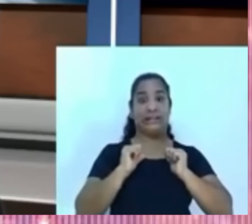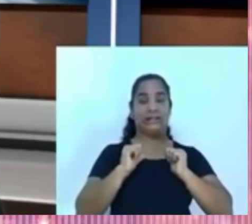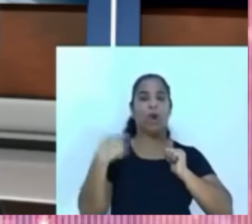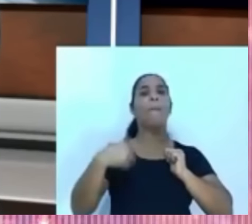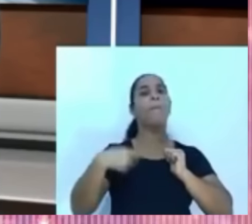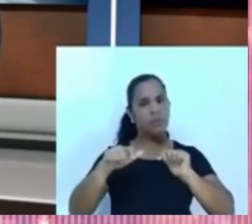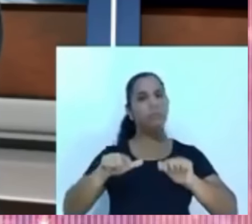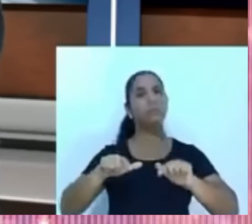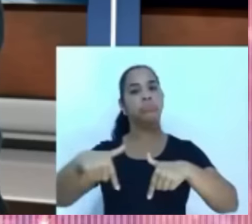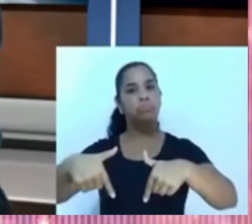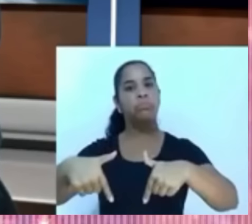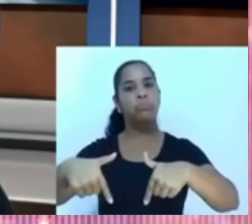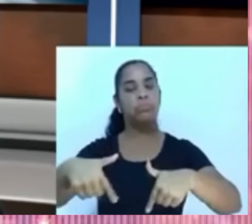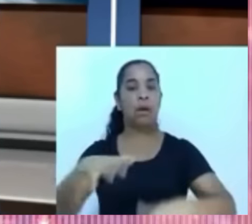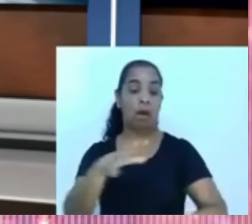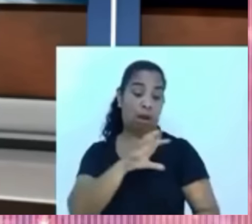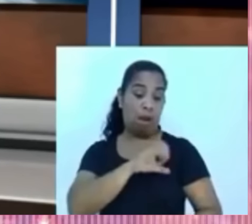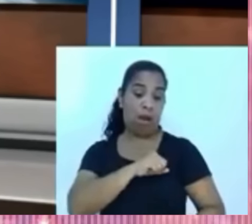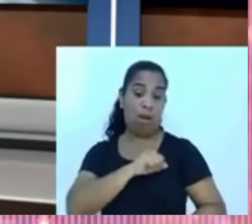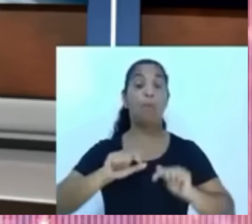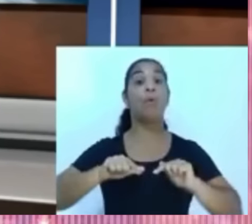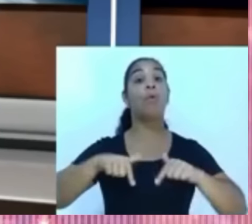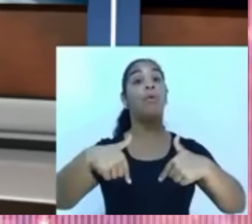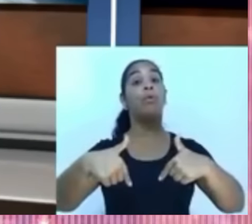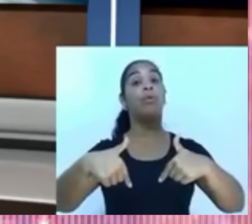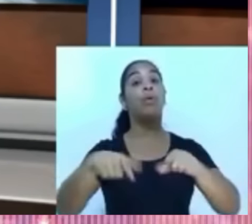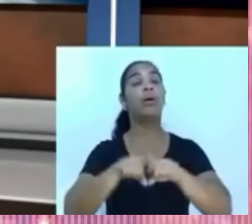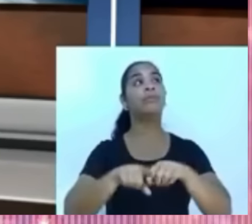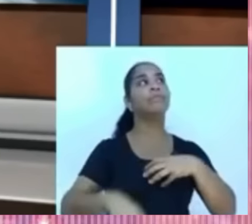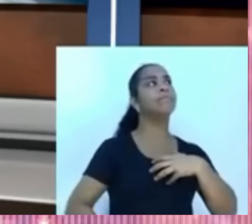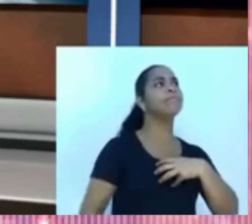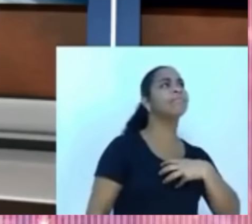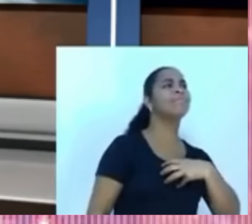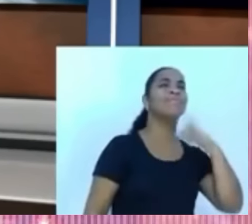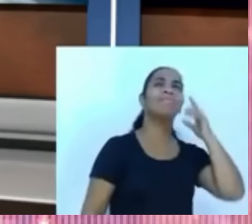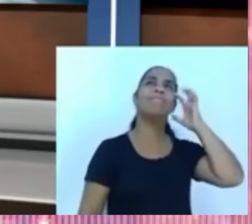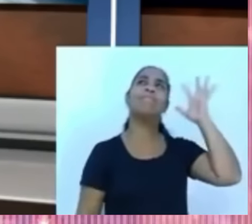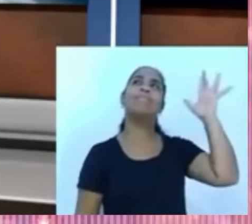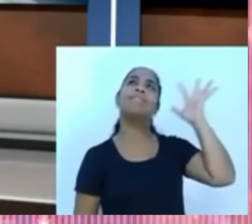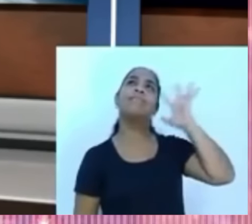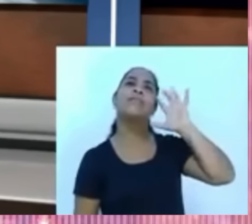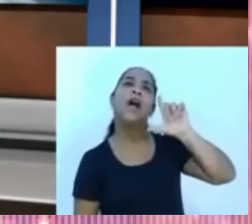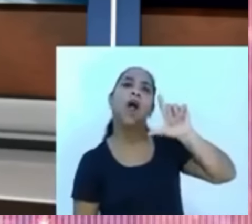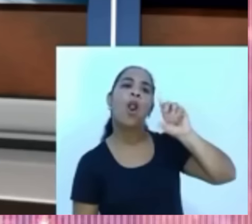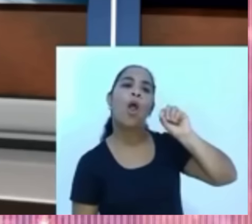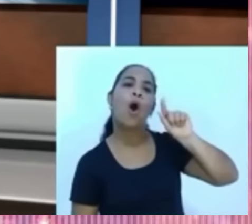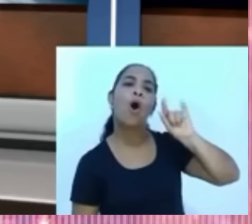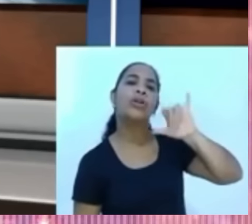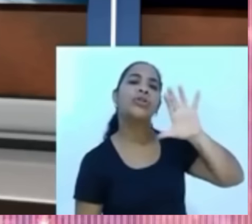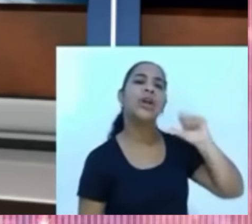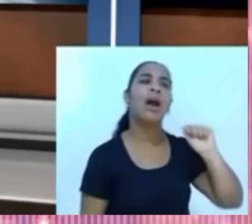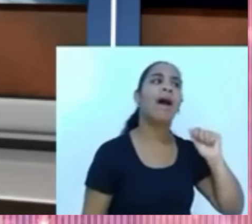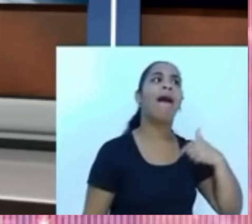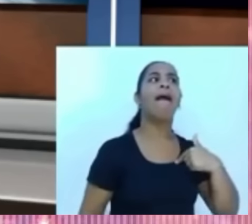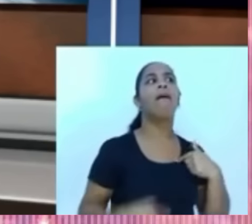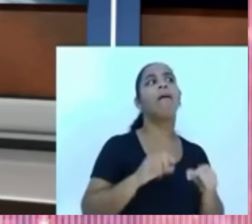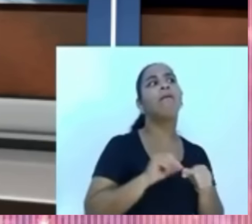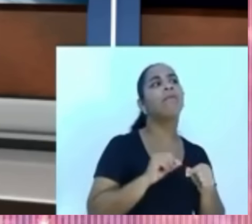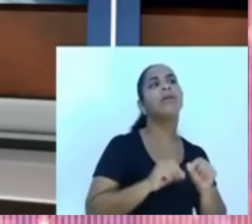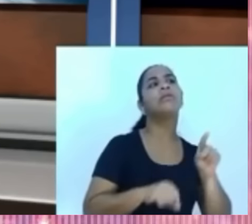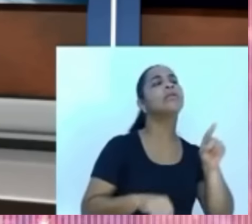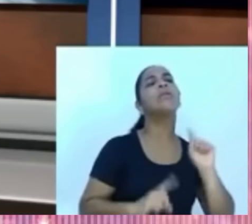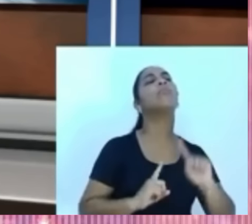portanto é amor e o sentimento da Razão da lógica por eu devo fazer isto porque